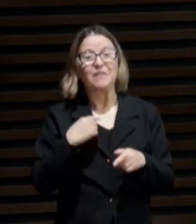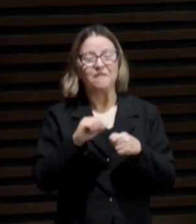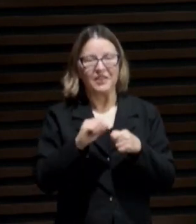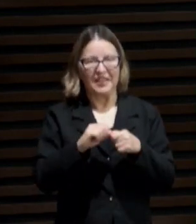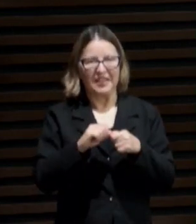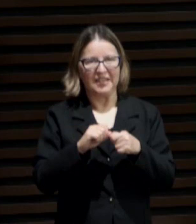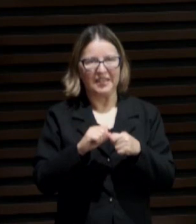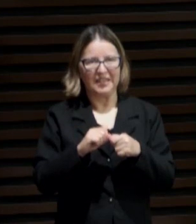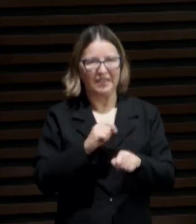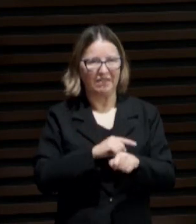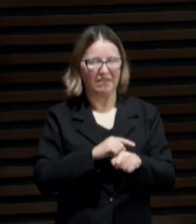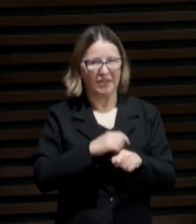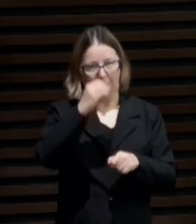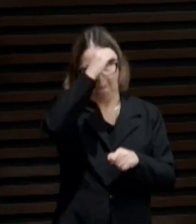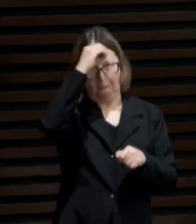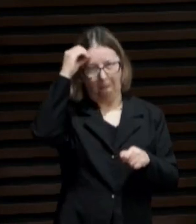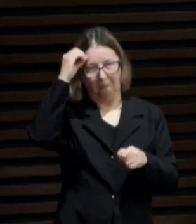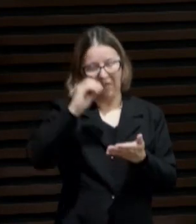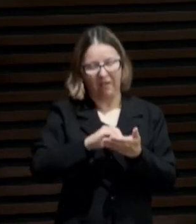na incredulidade.